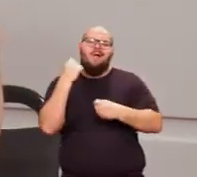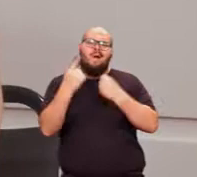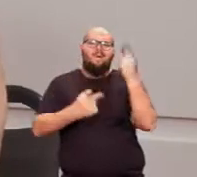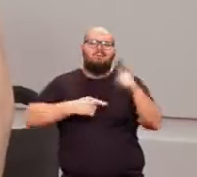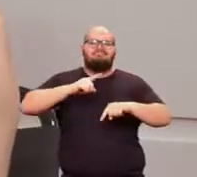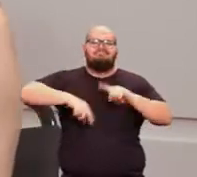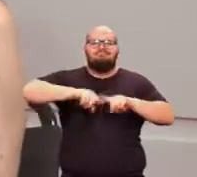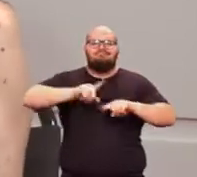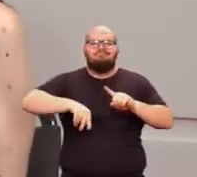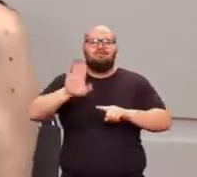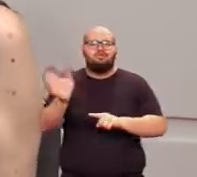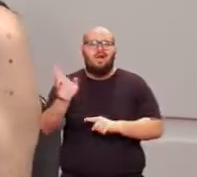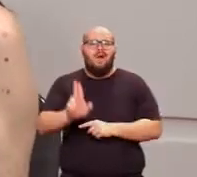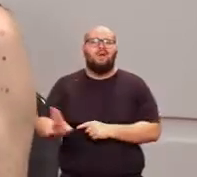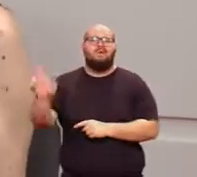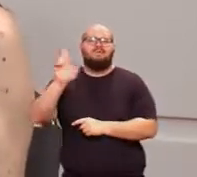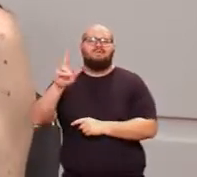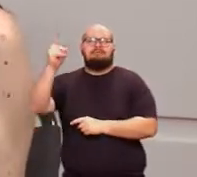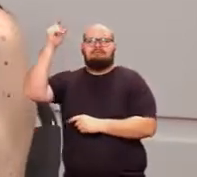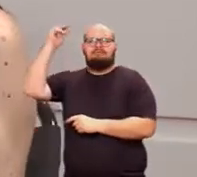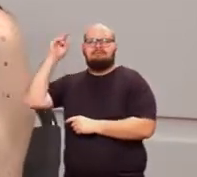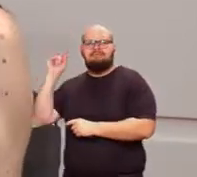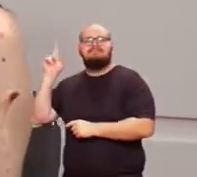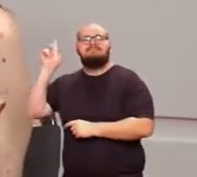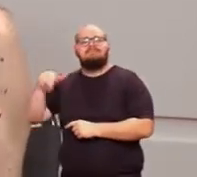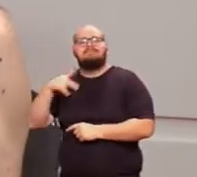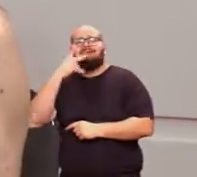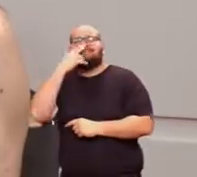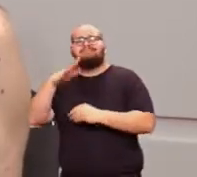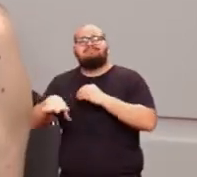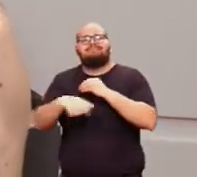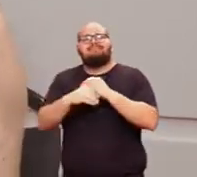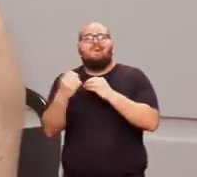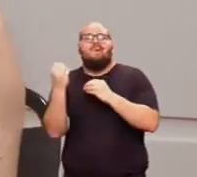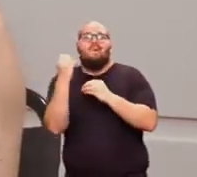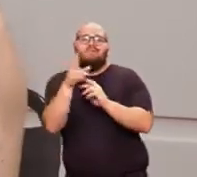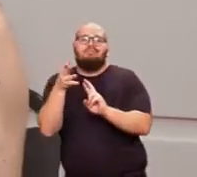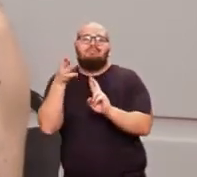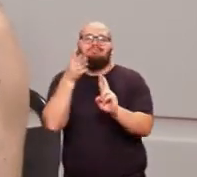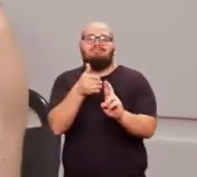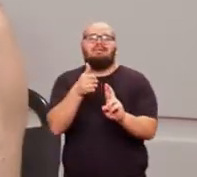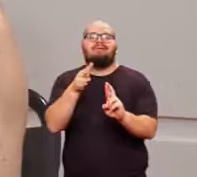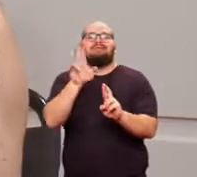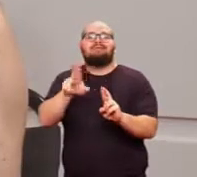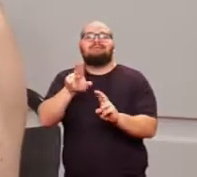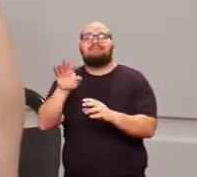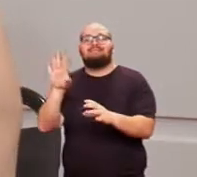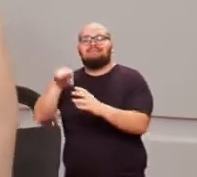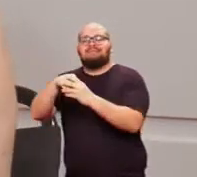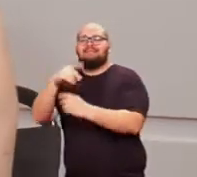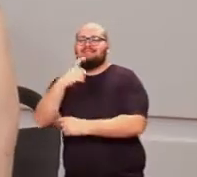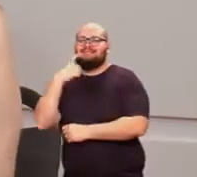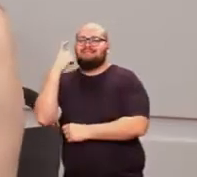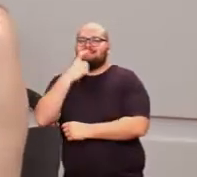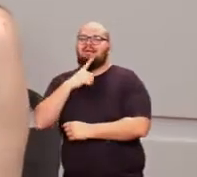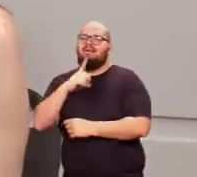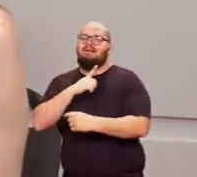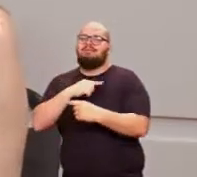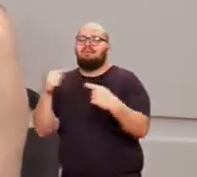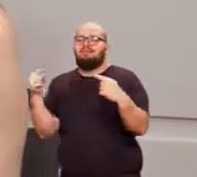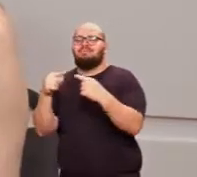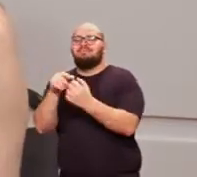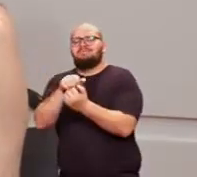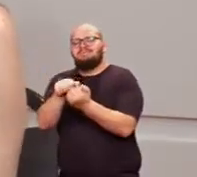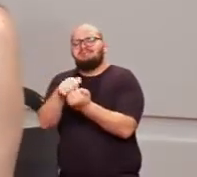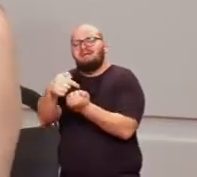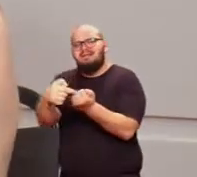paciente. Então, algumas medidas que a gente já usa e já vem utilizando isso há muito mais tempo, que são medidas ou referências que são